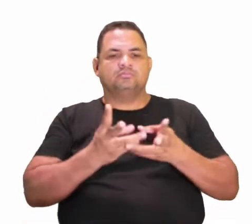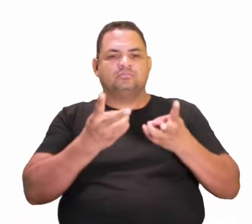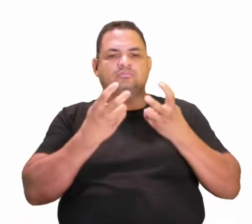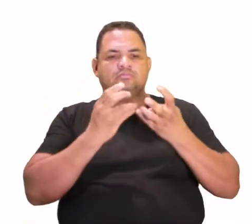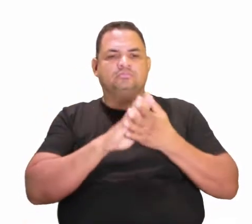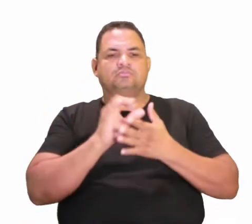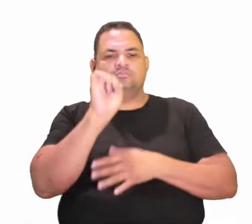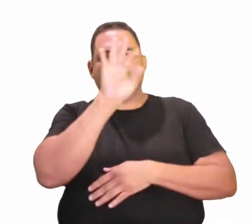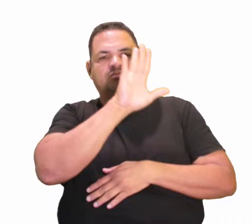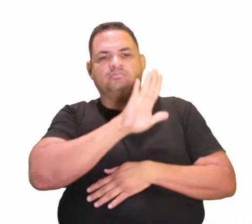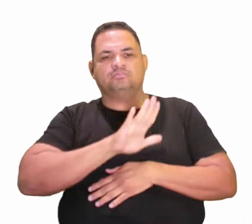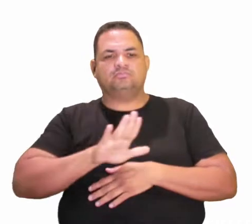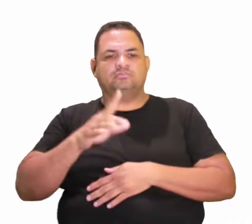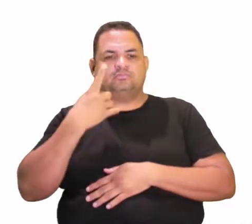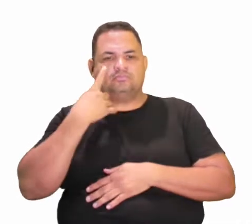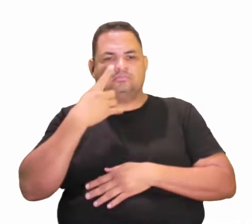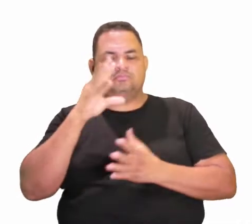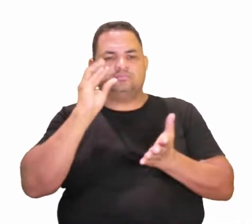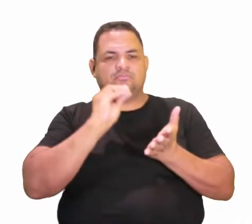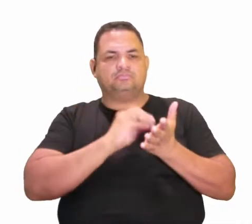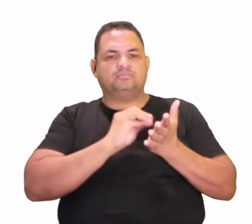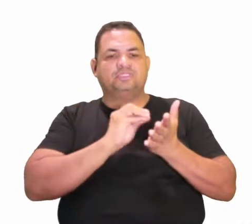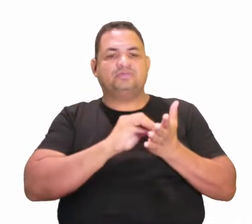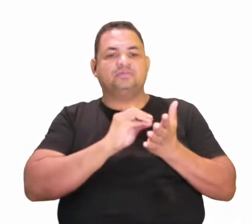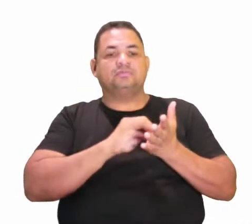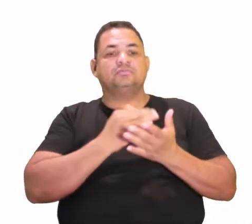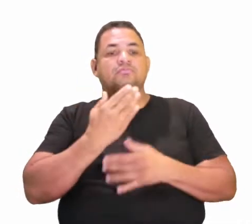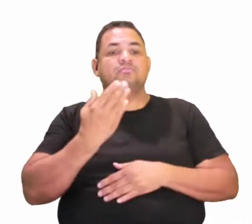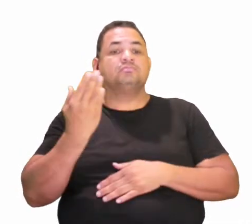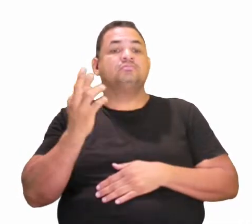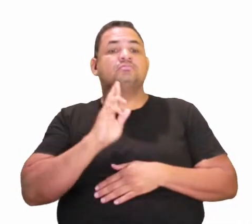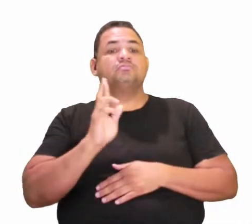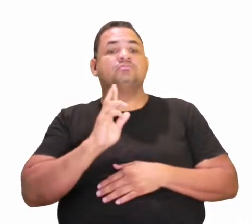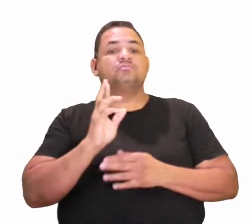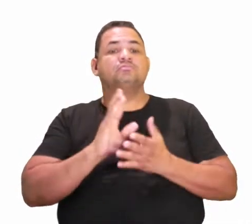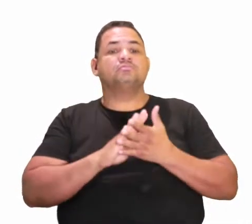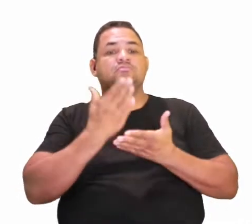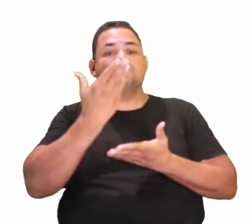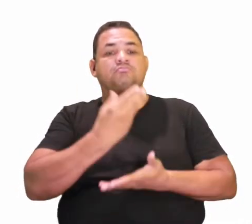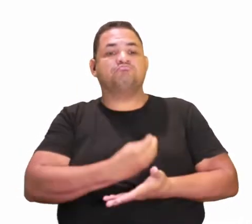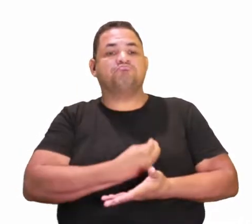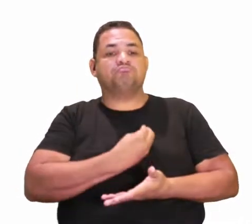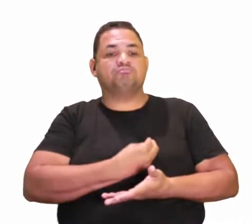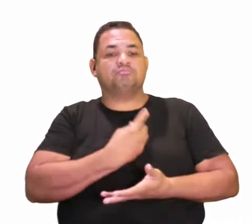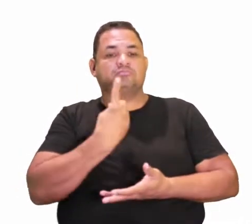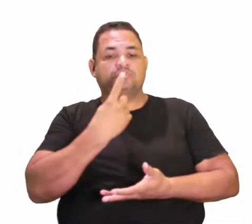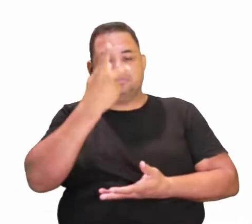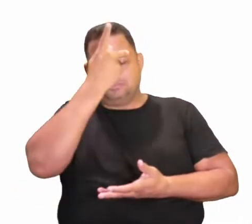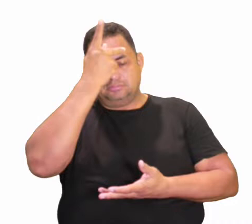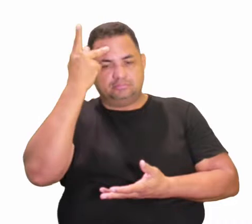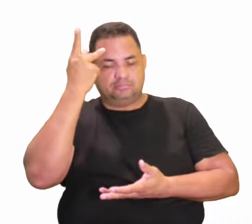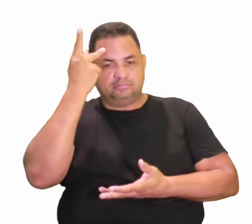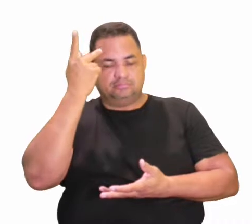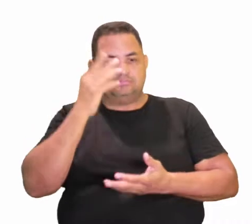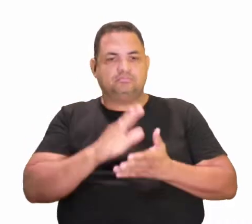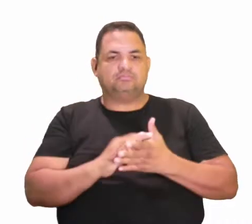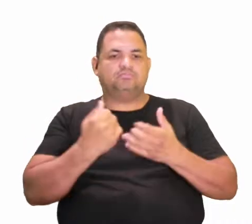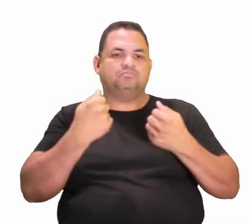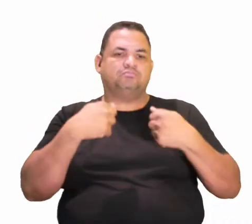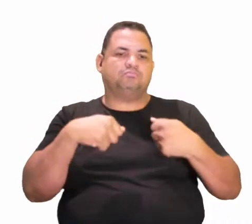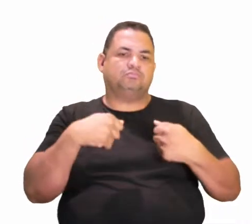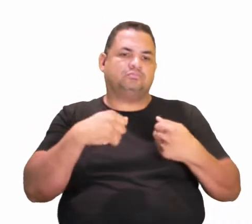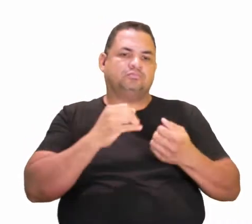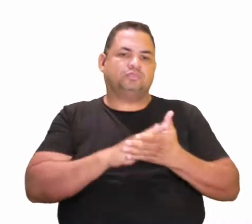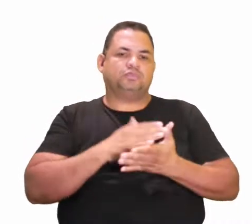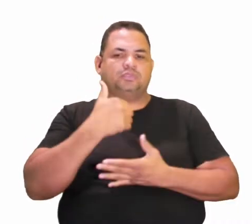a imagem. A imagem diz o seguinte, que está faltando aí a presença de alguma pessoa, certo? Pode ser a presença